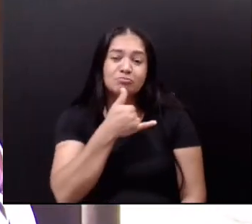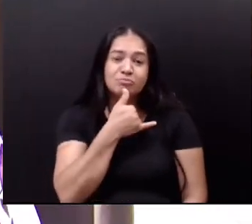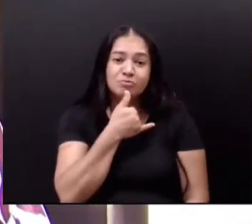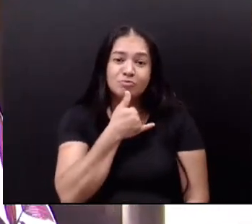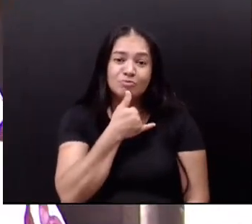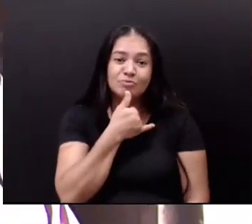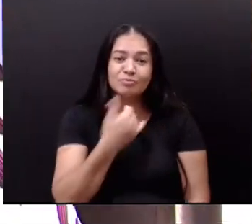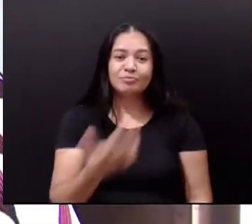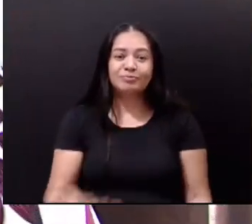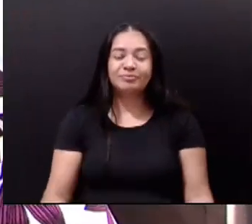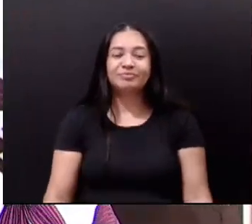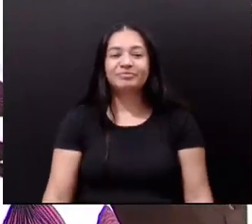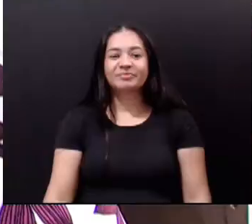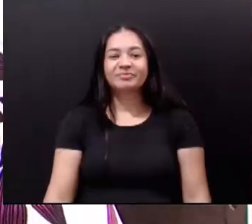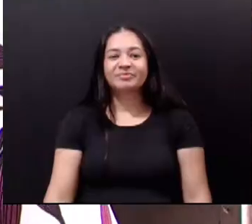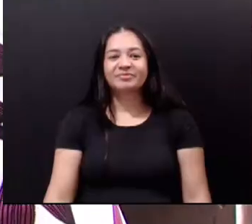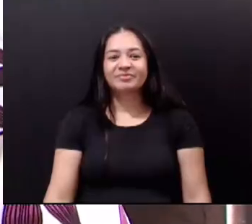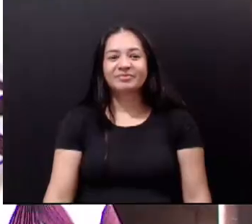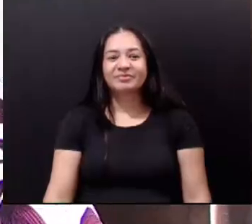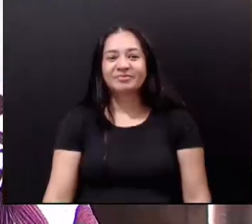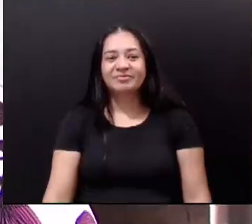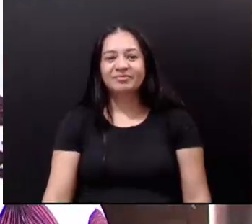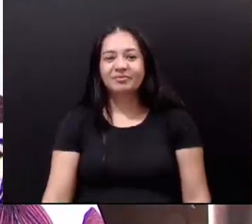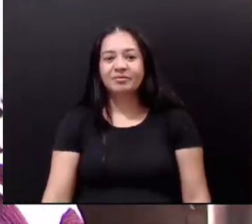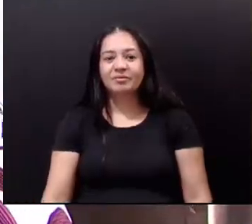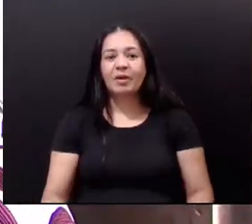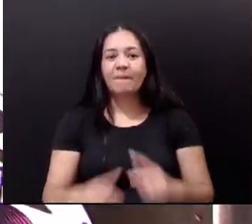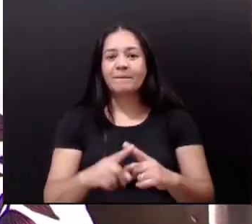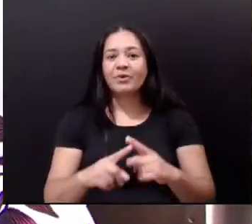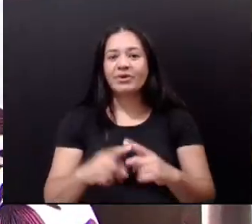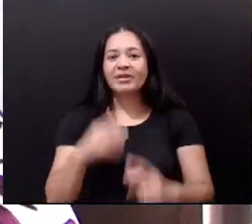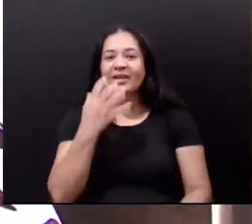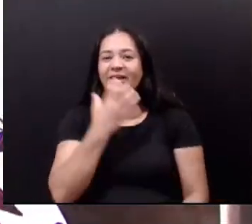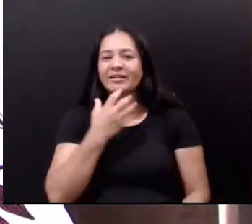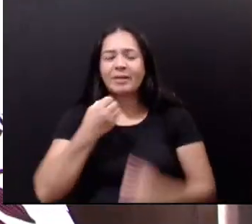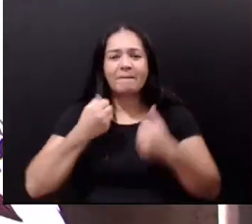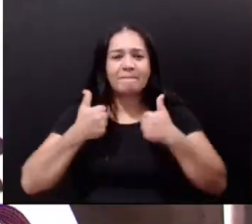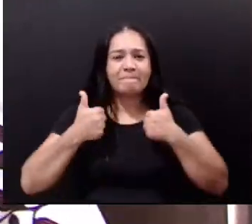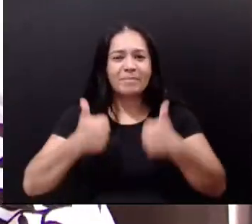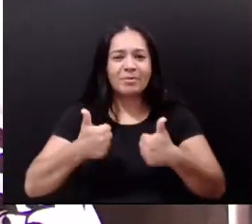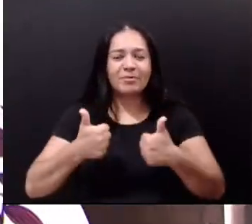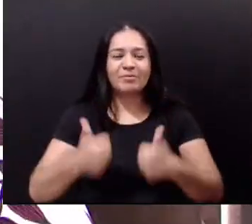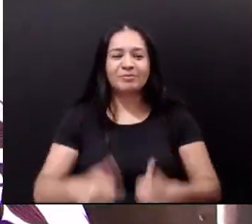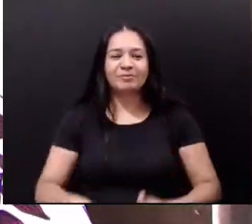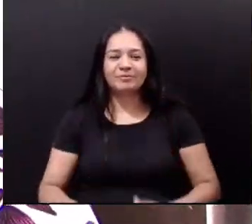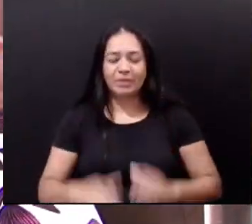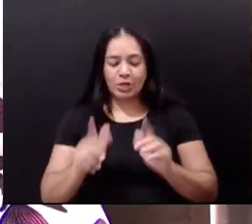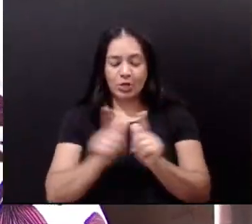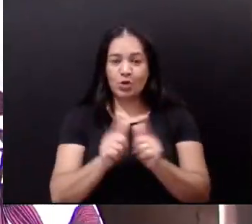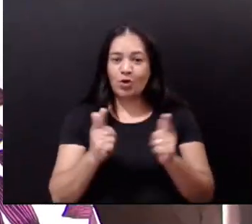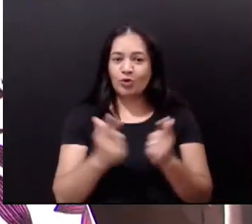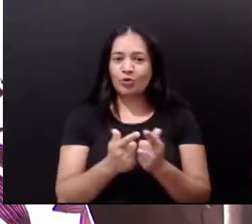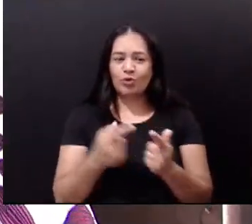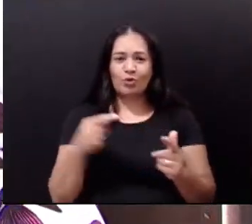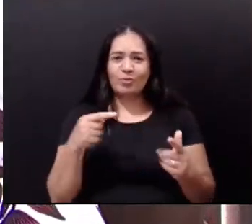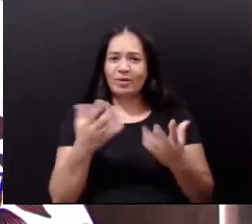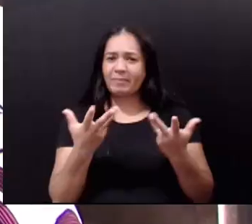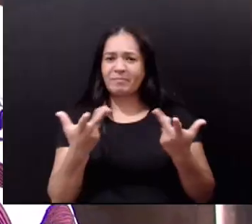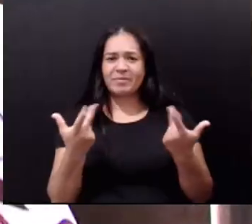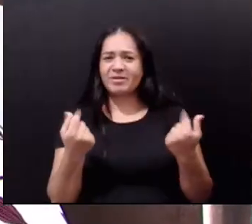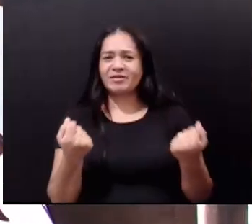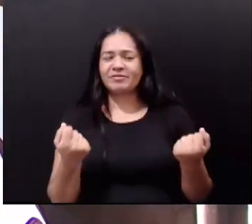falta. Porque cantar faz bem. E esse grupo aqui é maravilhoso, né? A equipe